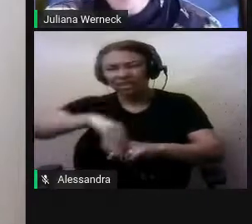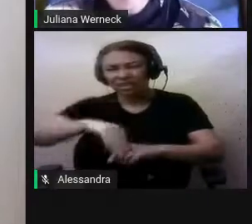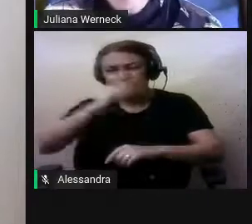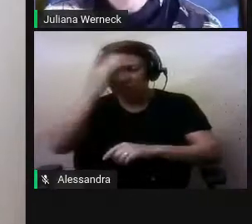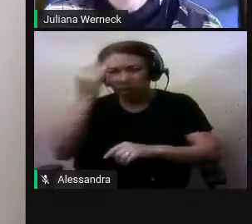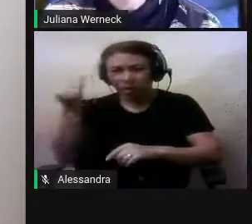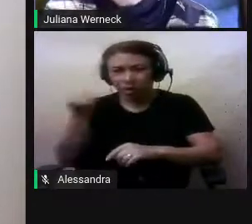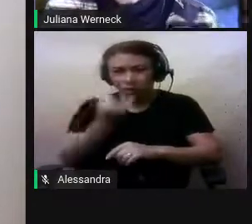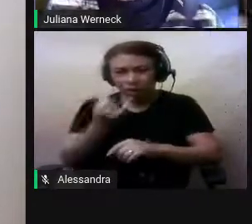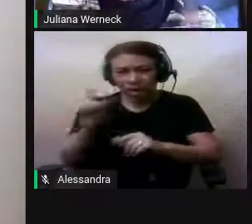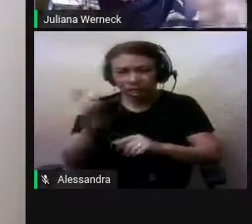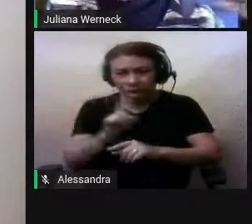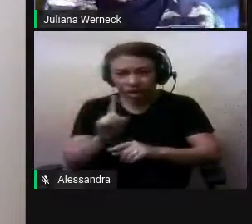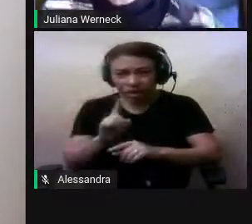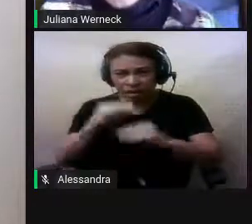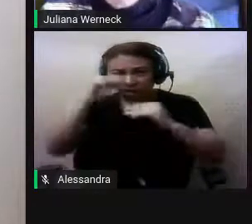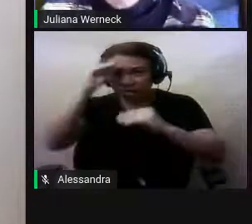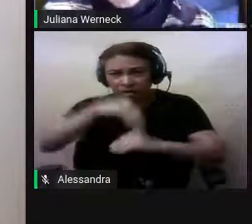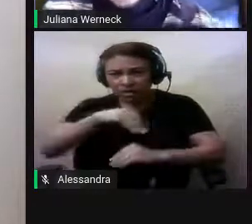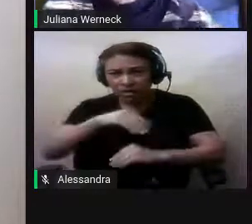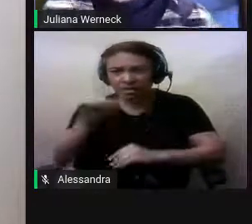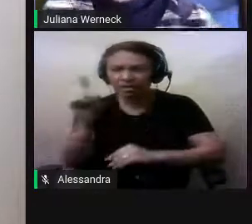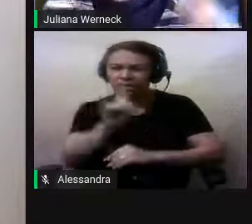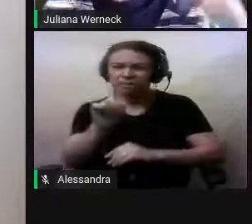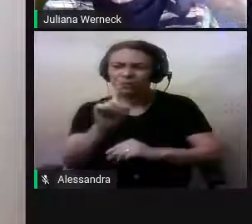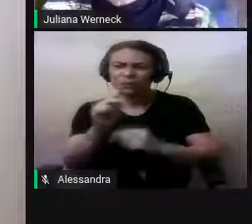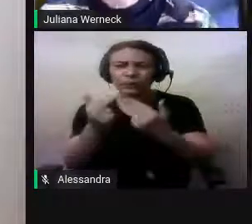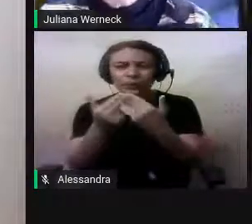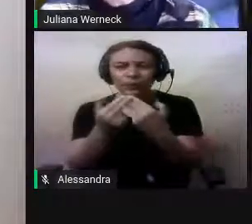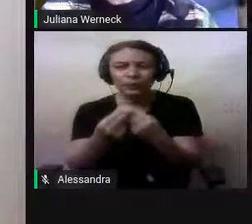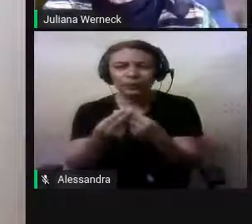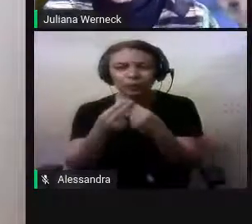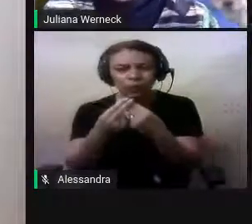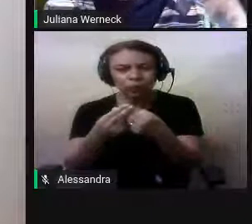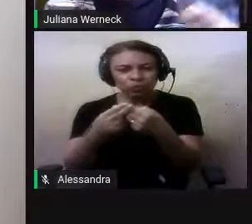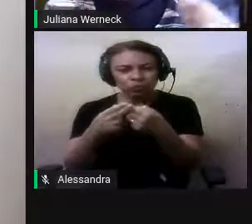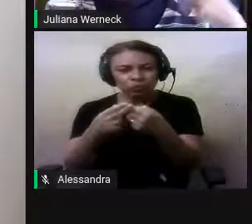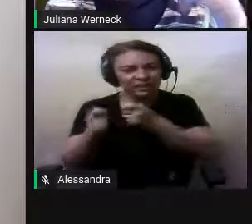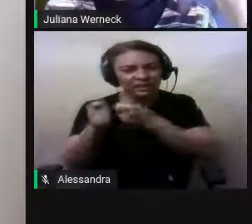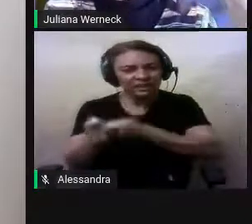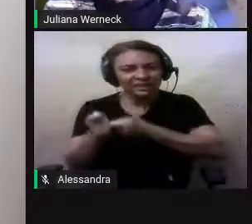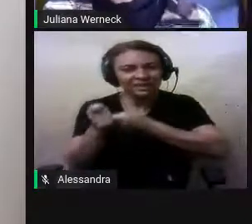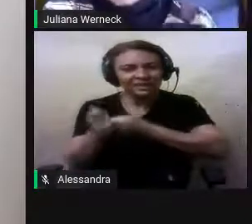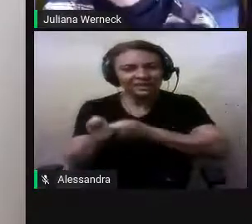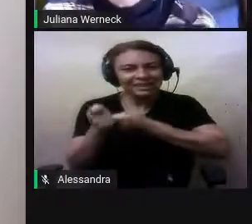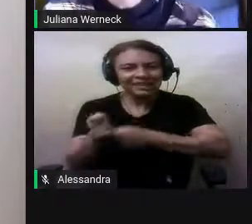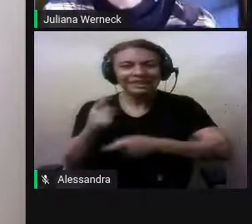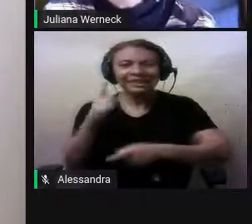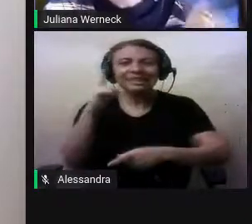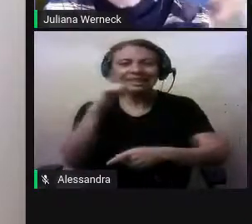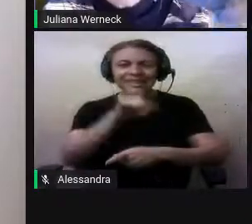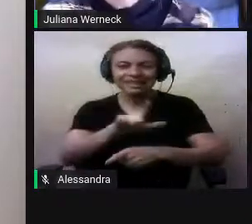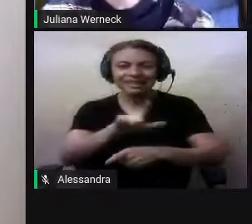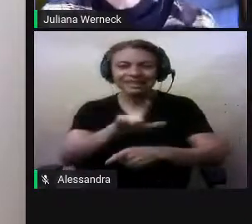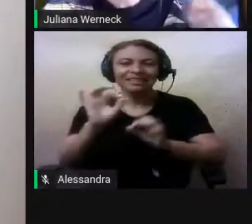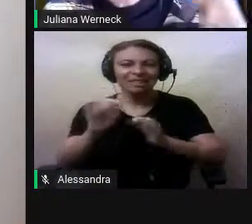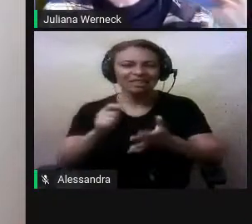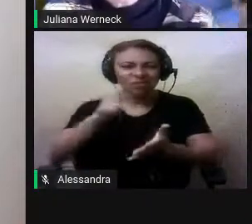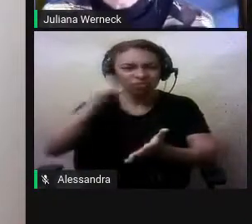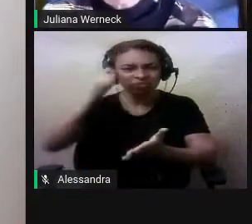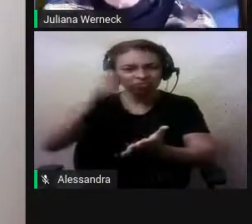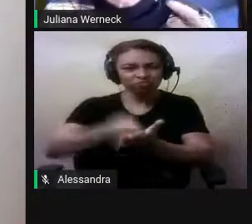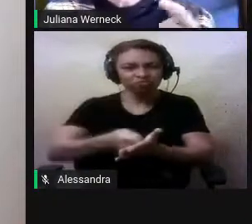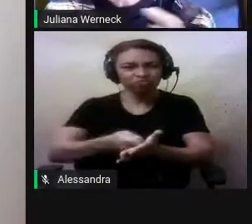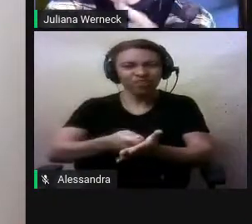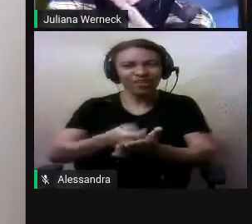né? Então, aí outras coisas que a gente tem que lançar a mão, né? Da persistência, né? Da determinação,